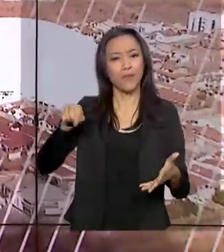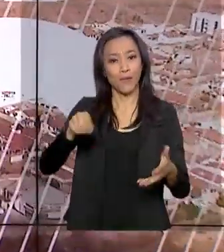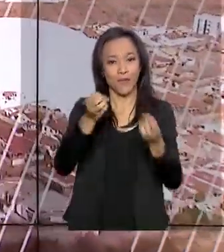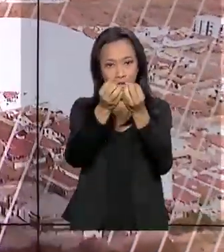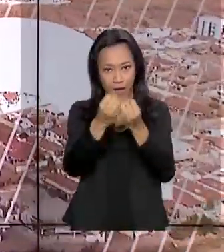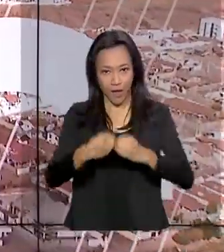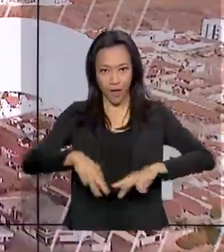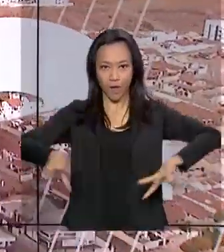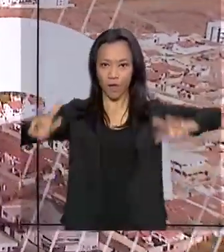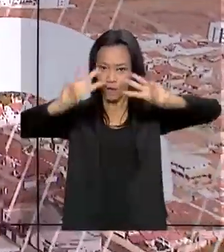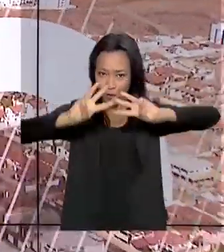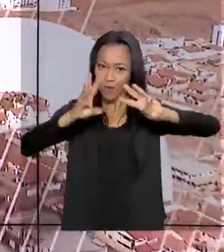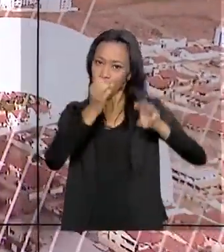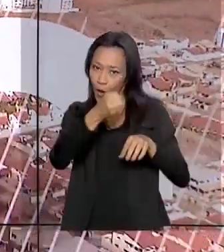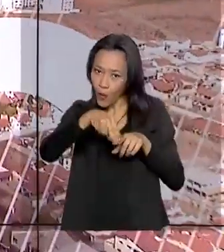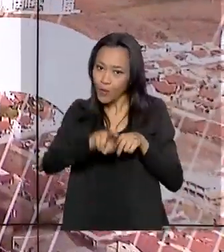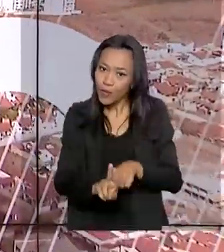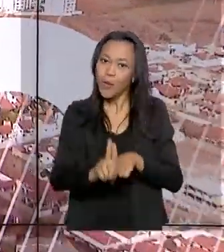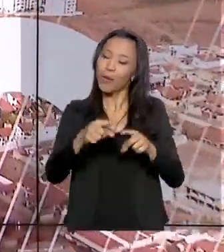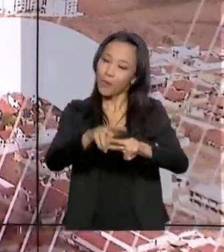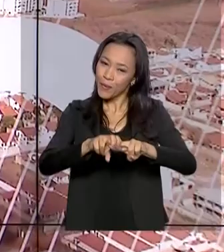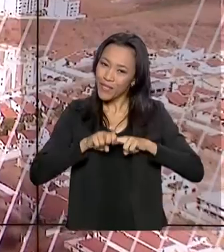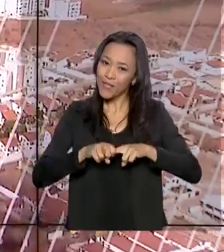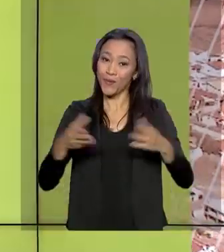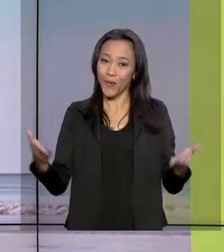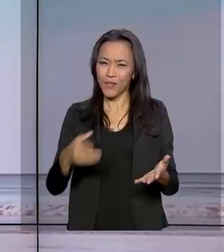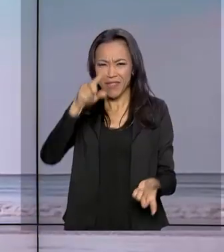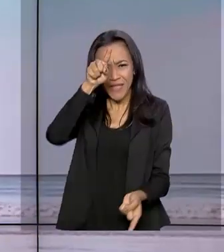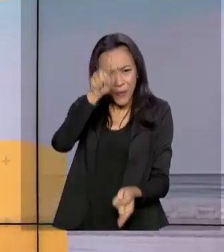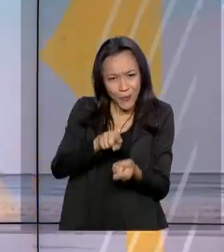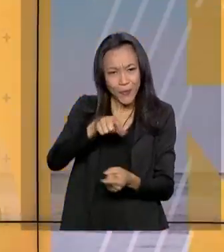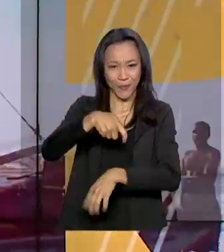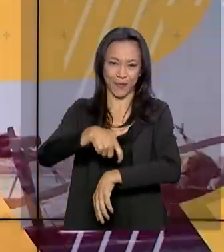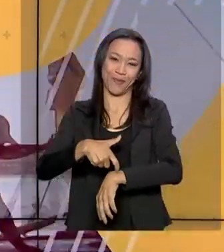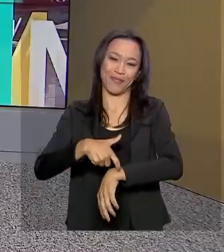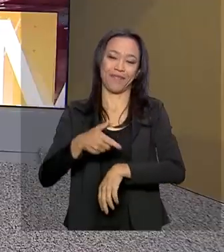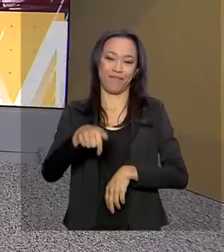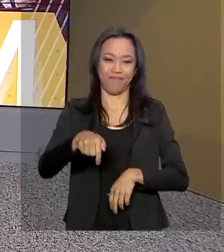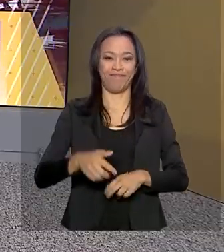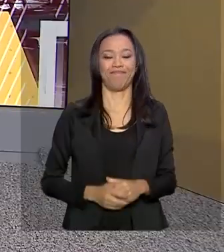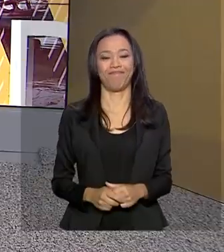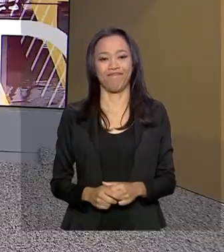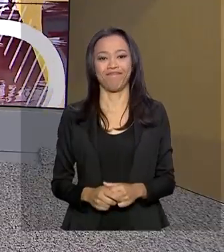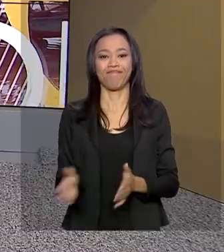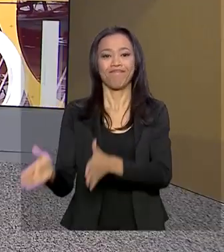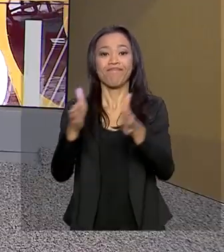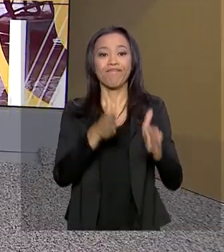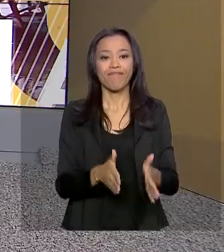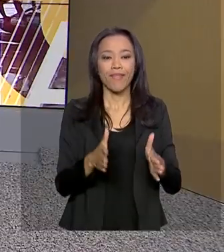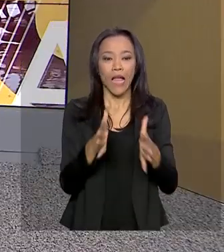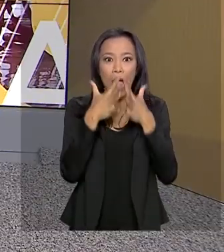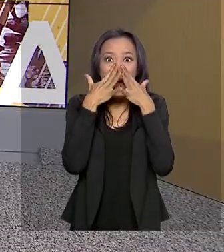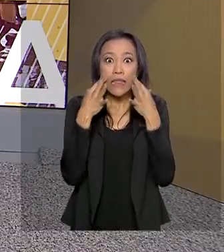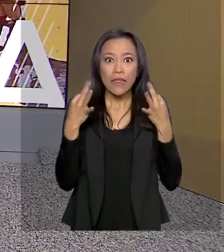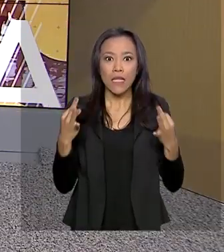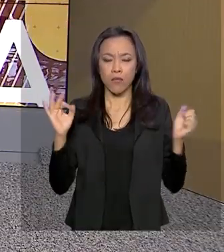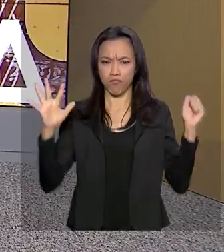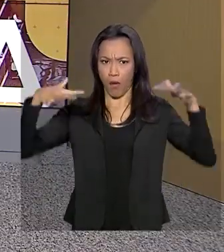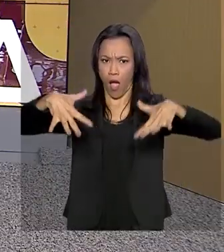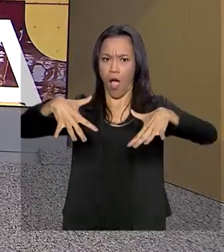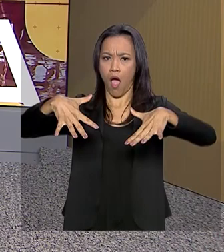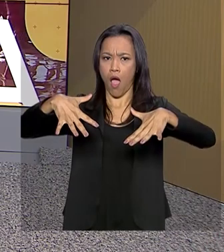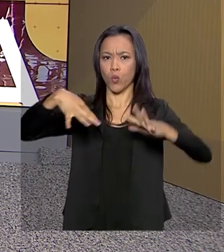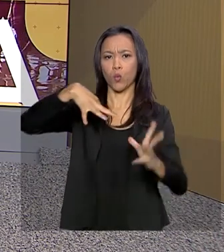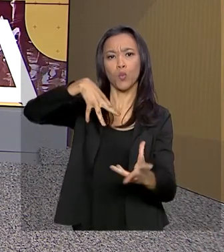e por esse motivo que o brasil em dia de hoje vai ser um pouco mais curto as atenções de todo o mundo estarão